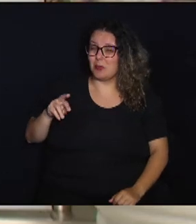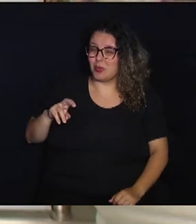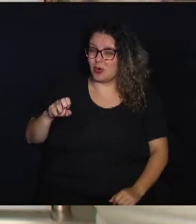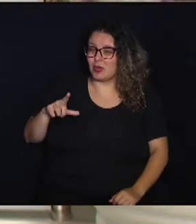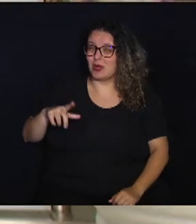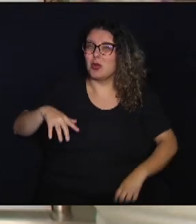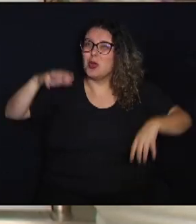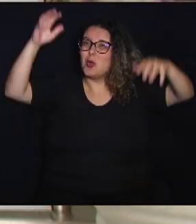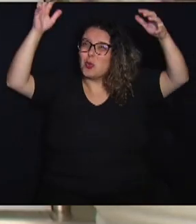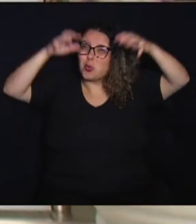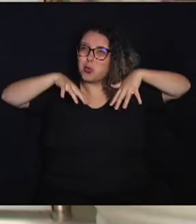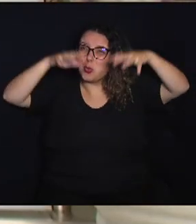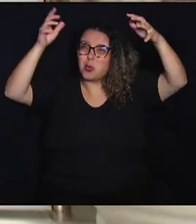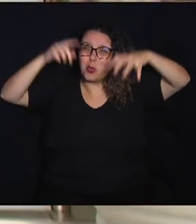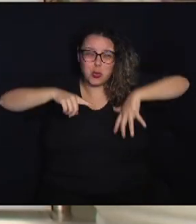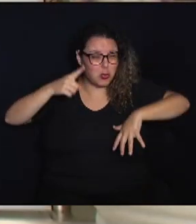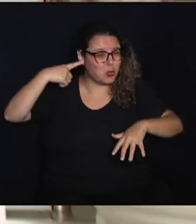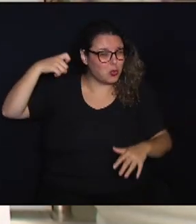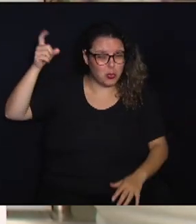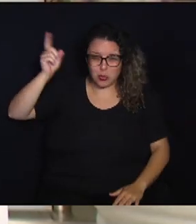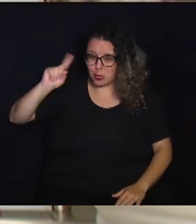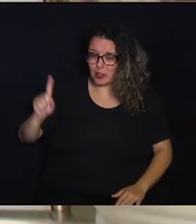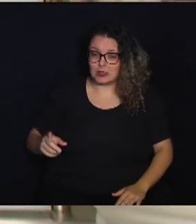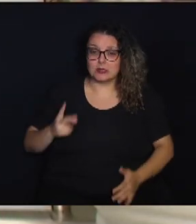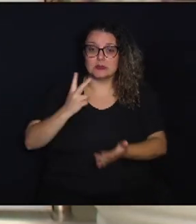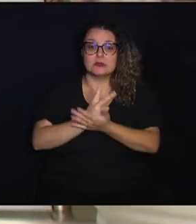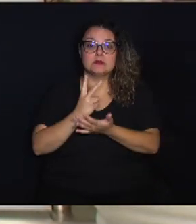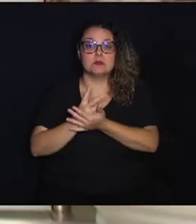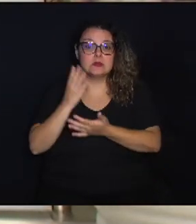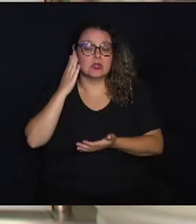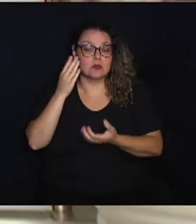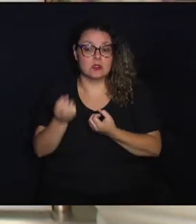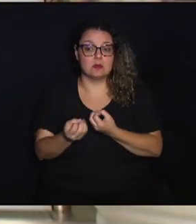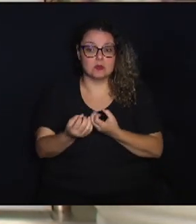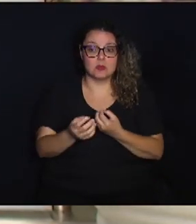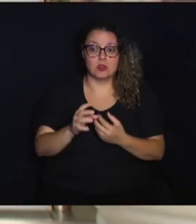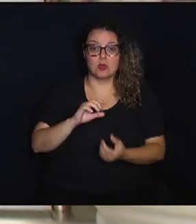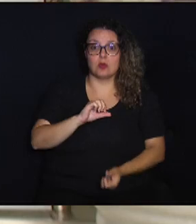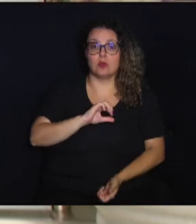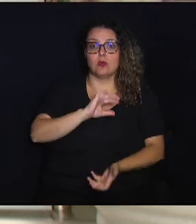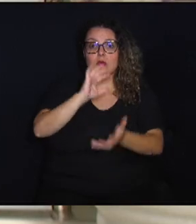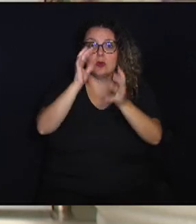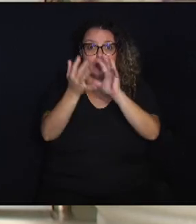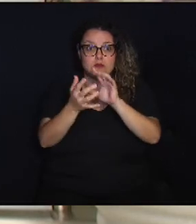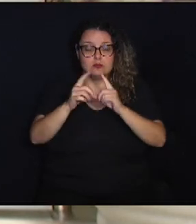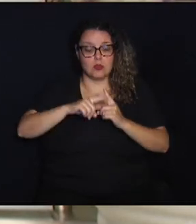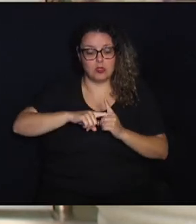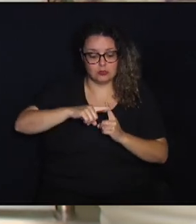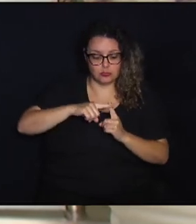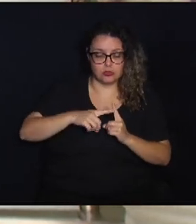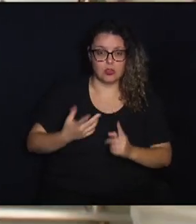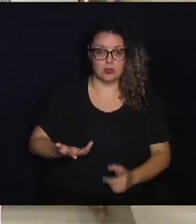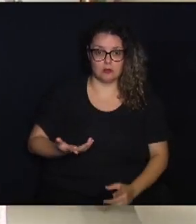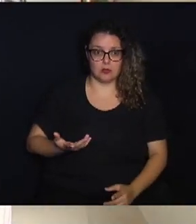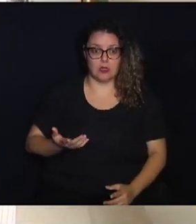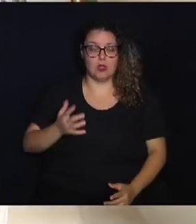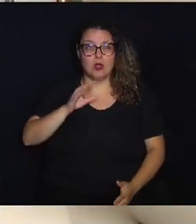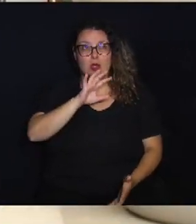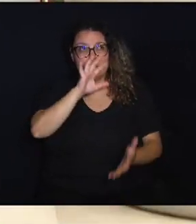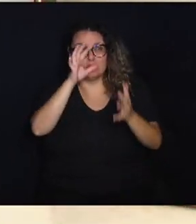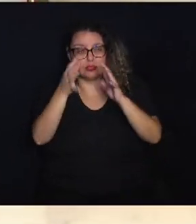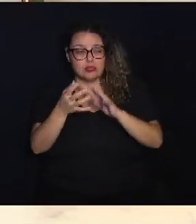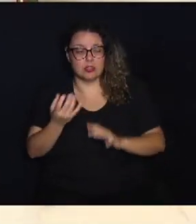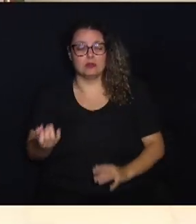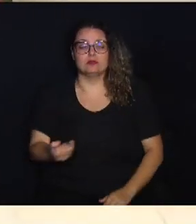questão de orientação que nós falamos é o seguinte: sempre se manter informado sobre a questão do tempo. A informação sobre a questão do tempo é muito